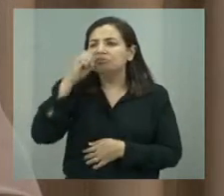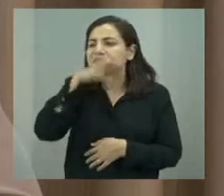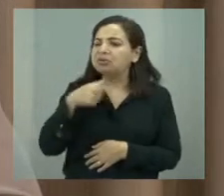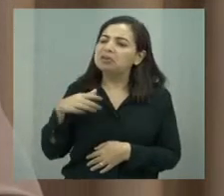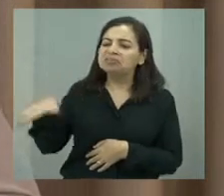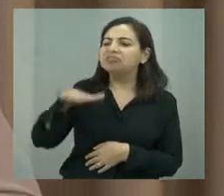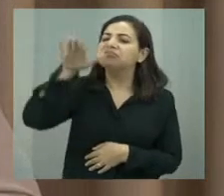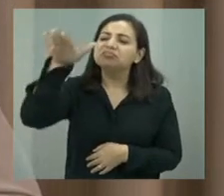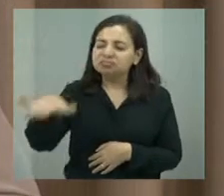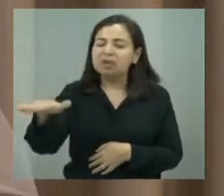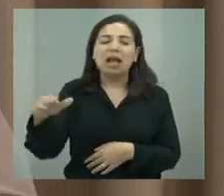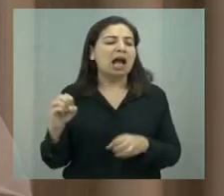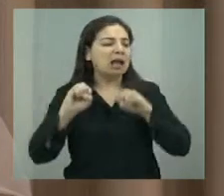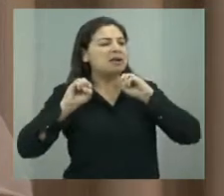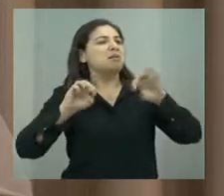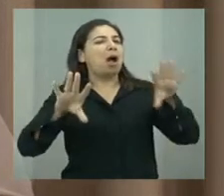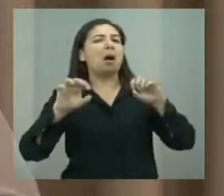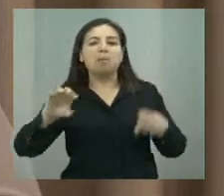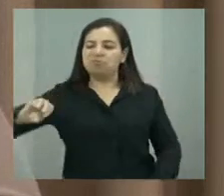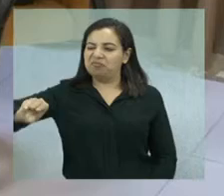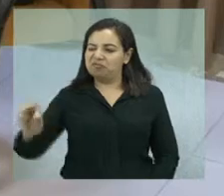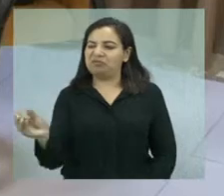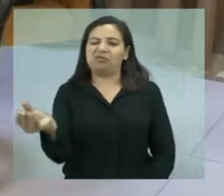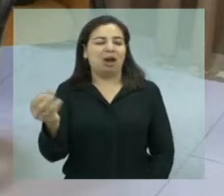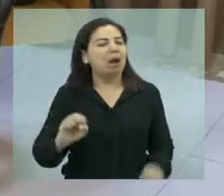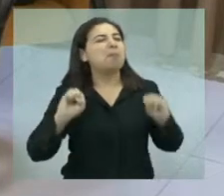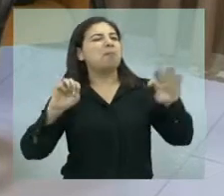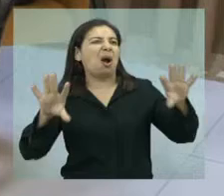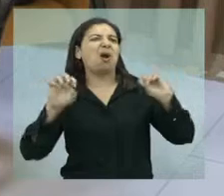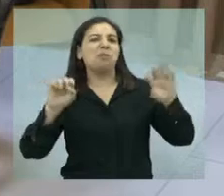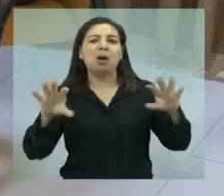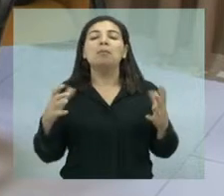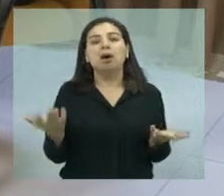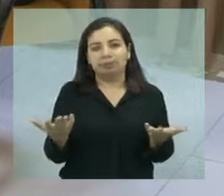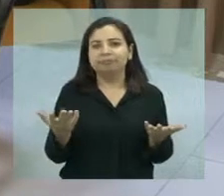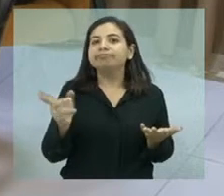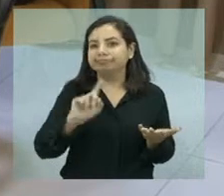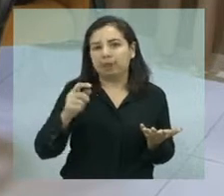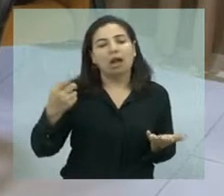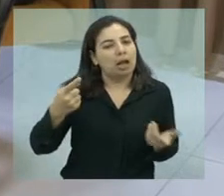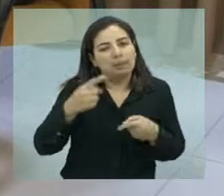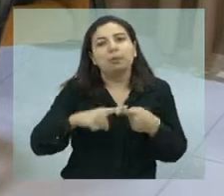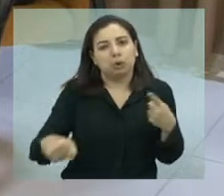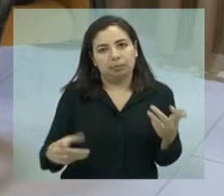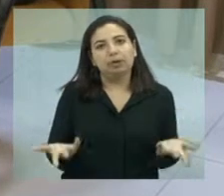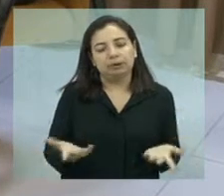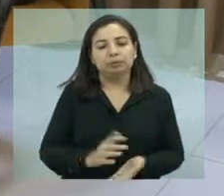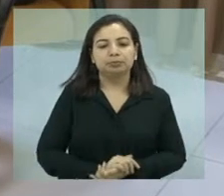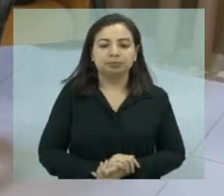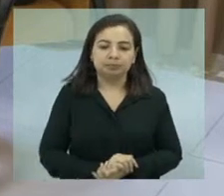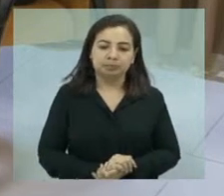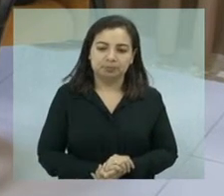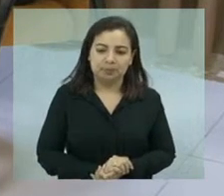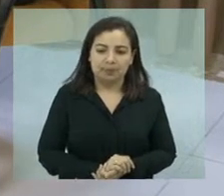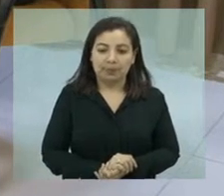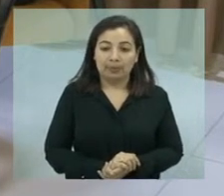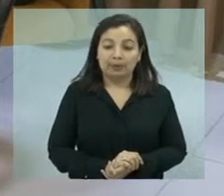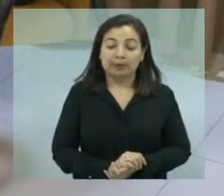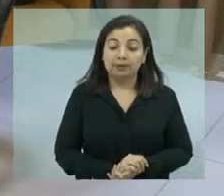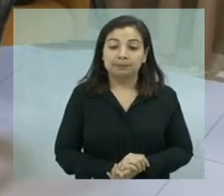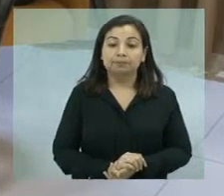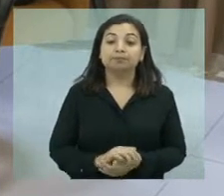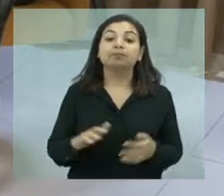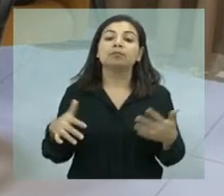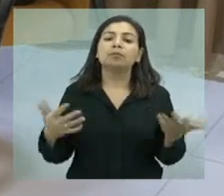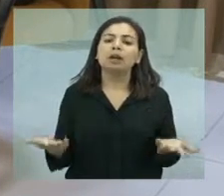normalmente pelo pessoal que faz o uso dos paredões. Verdade. Doutora Emanuele, voltando a falar um pouco sobre essa questão da